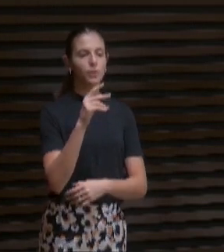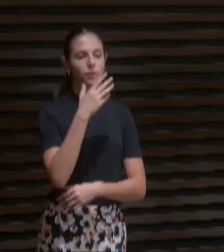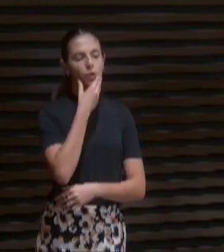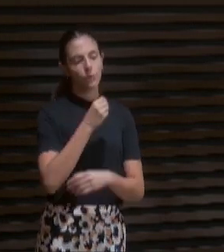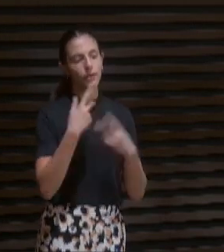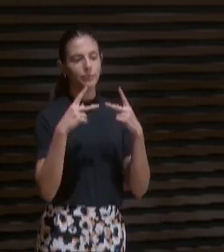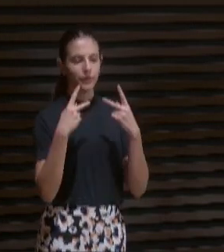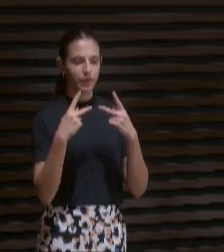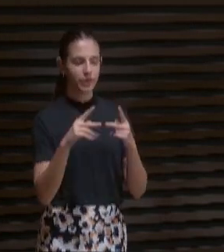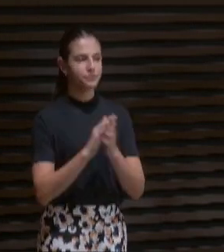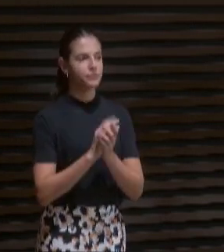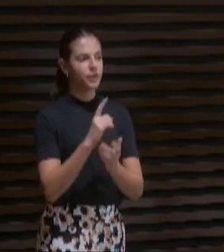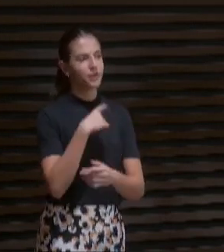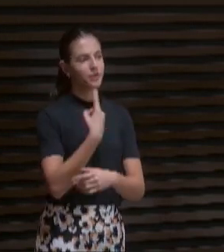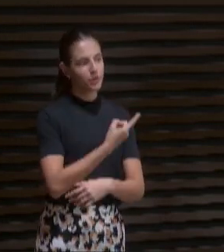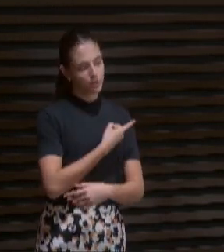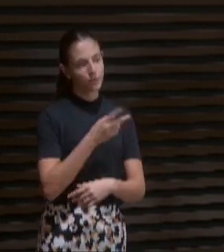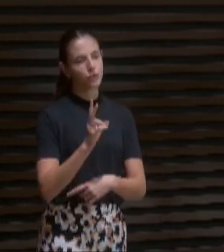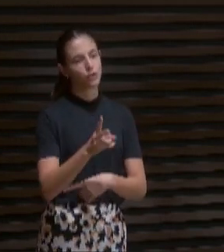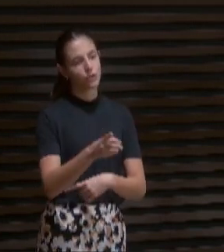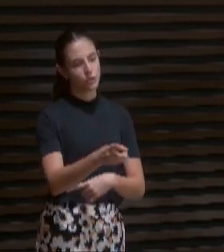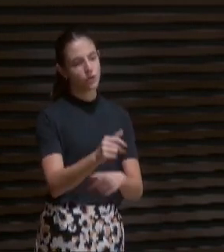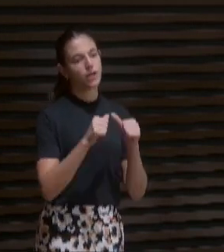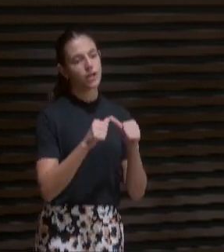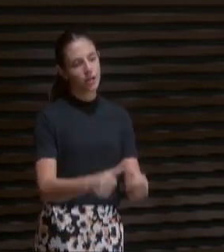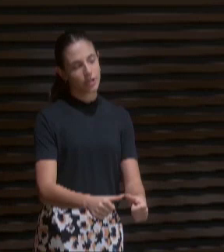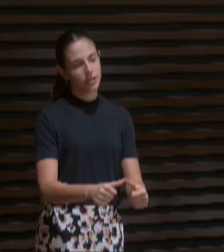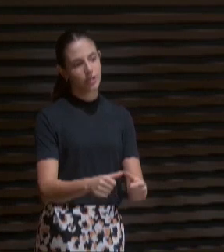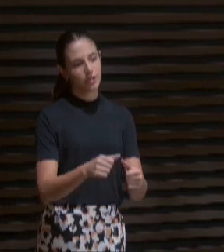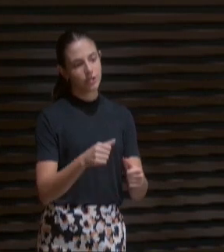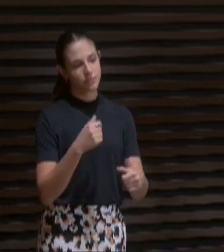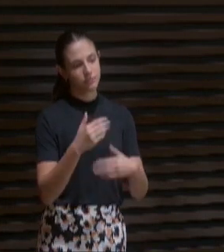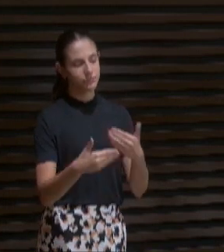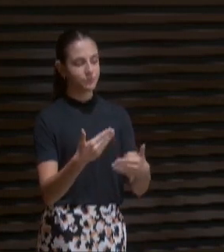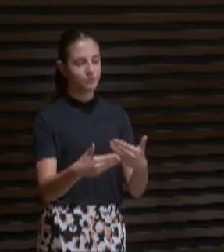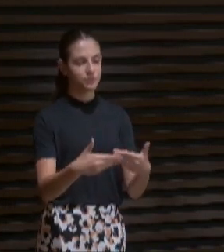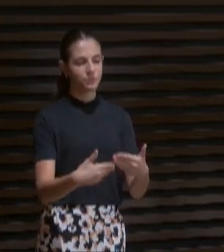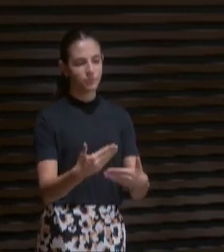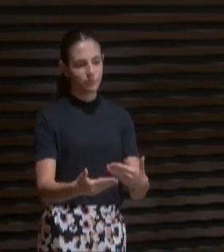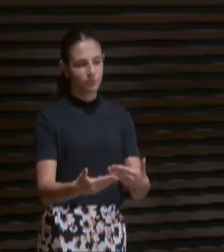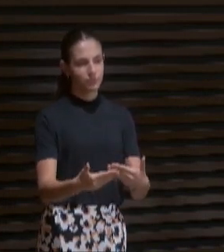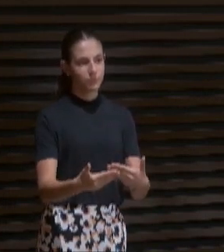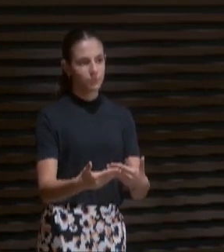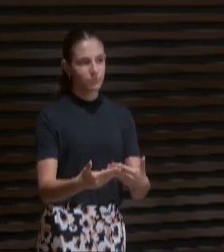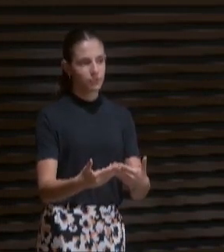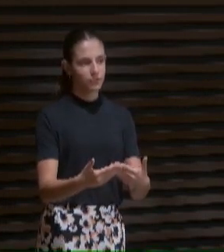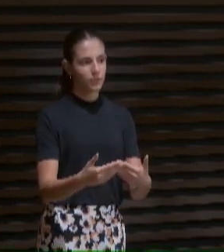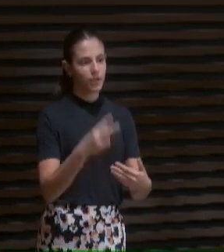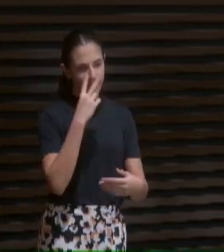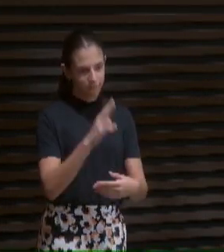Nós vamos continuar nesse processo, levantando alguns